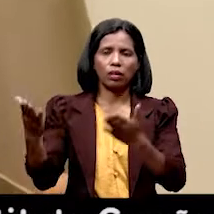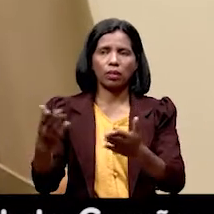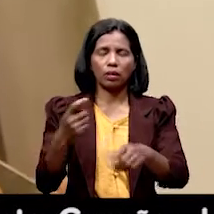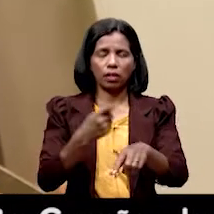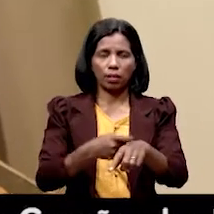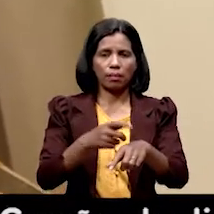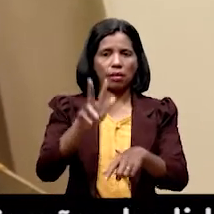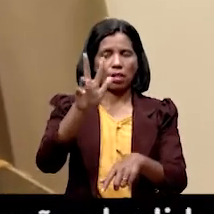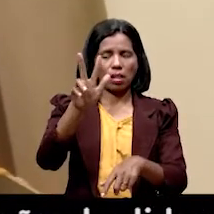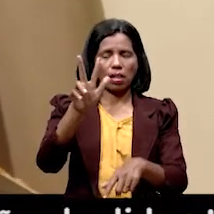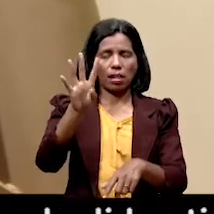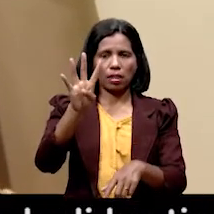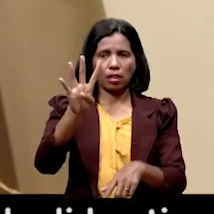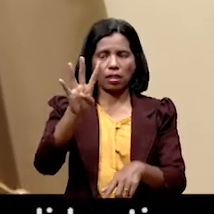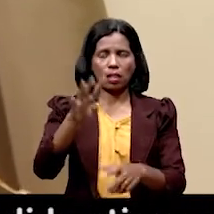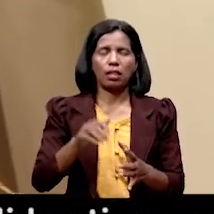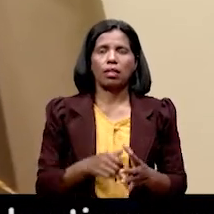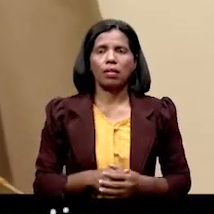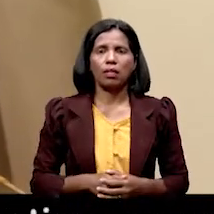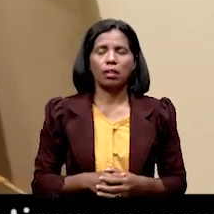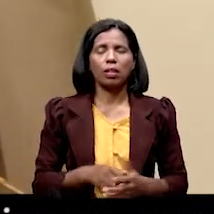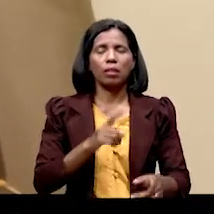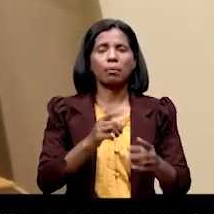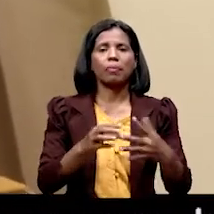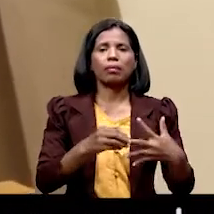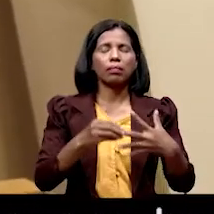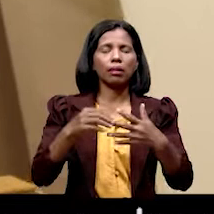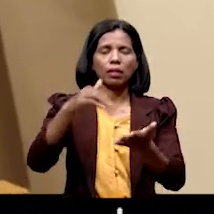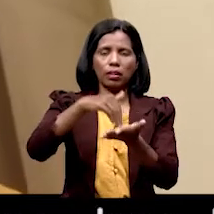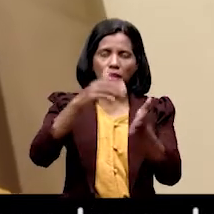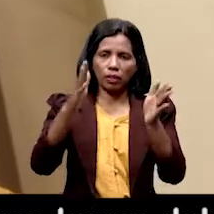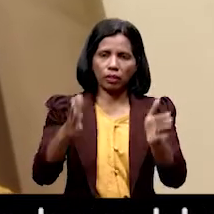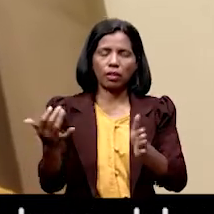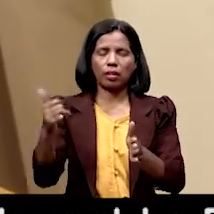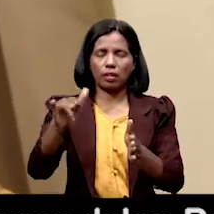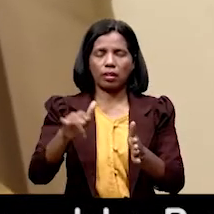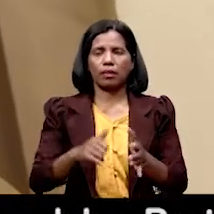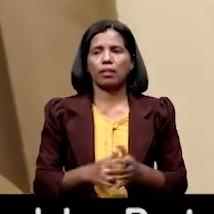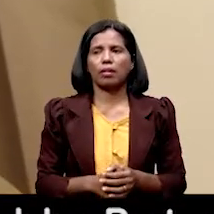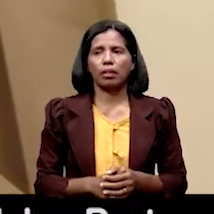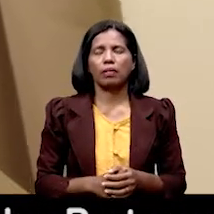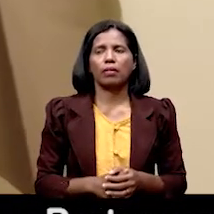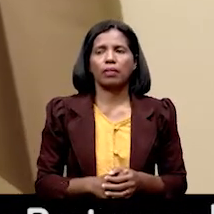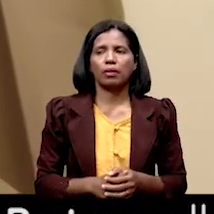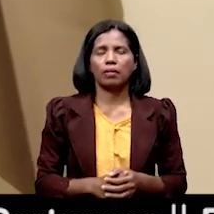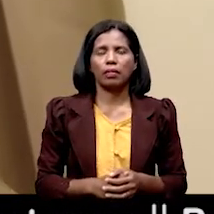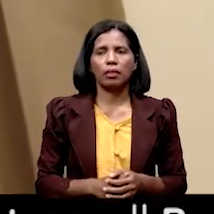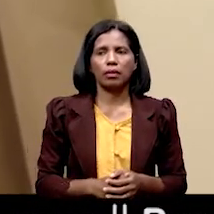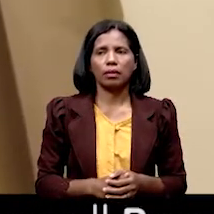hat. Primeiro, ia estudante sira. Estudante sira. Nebema ka etabot